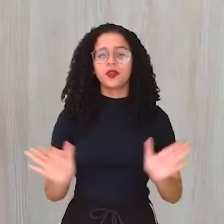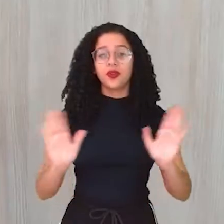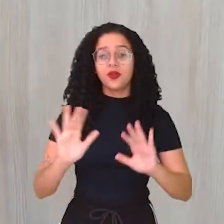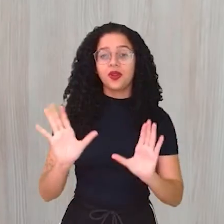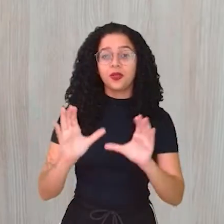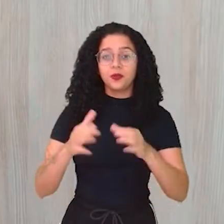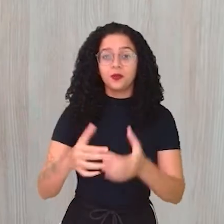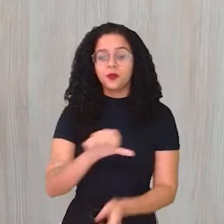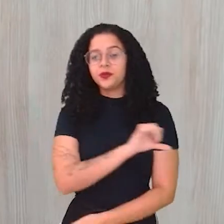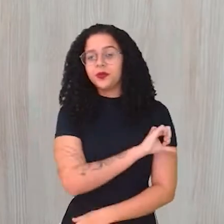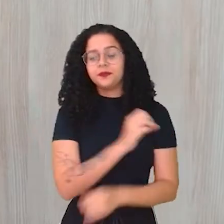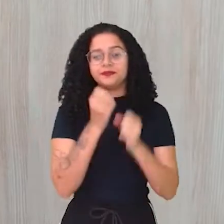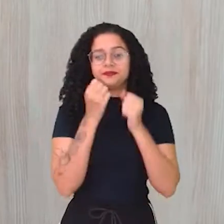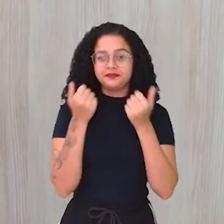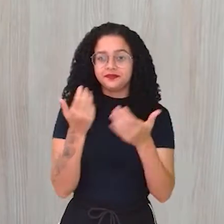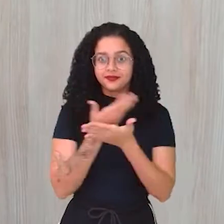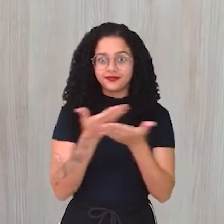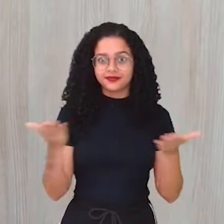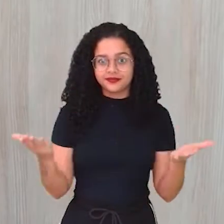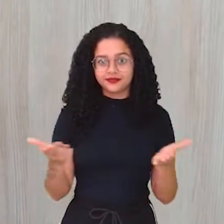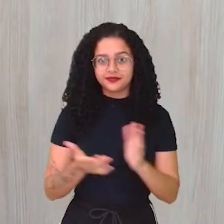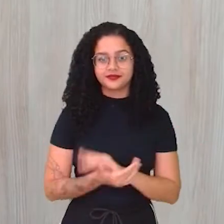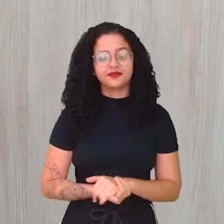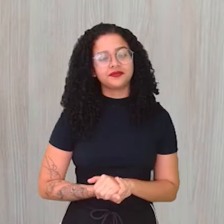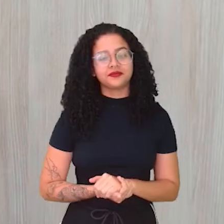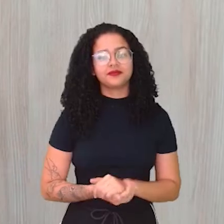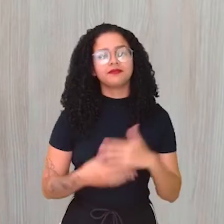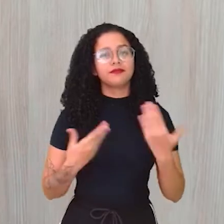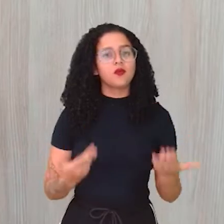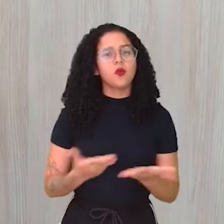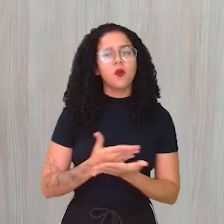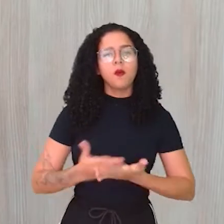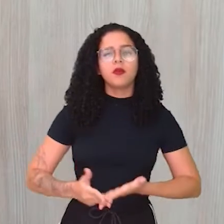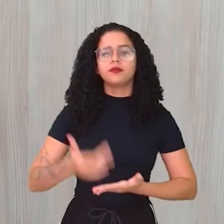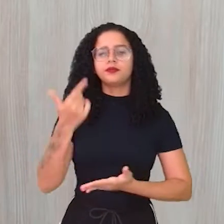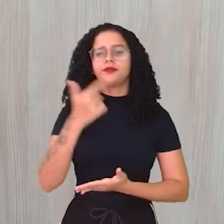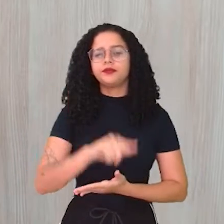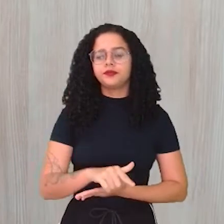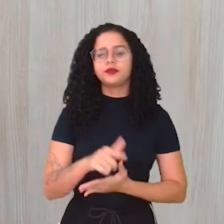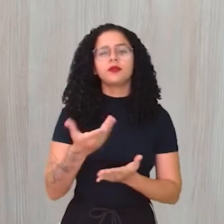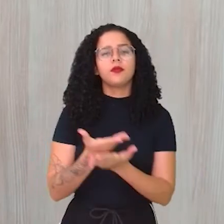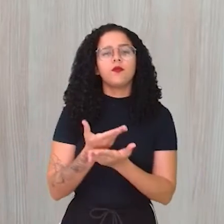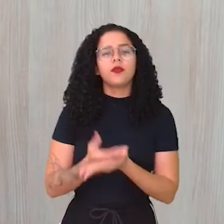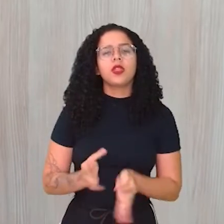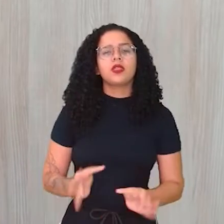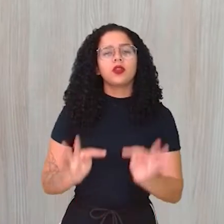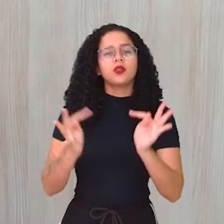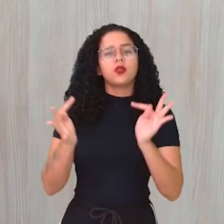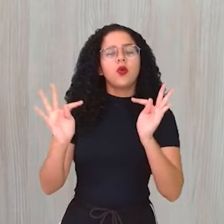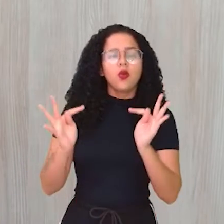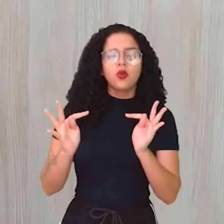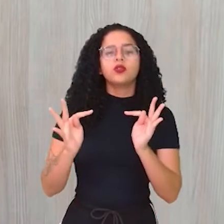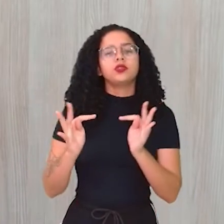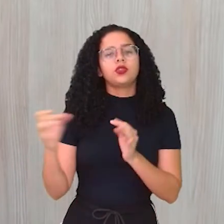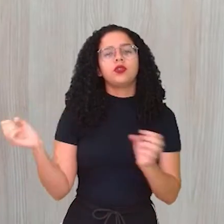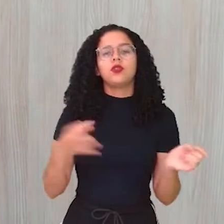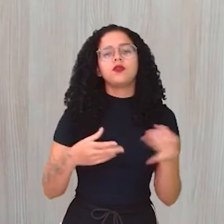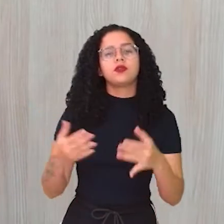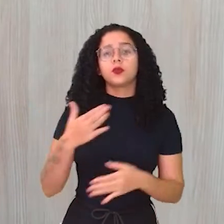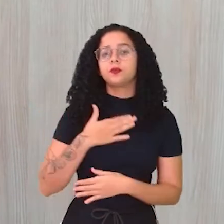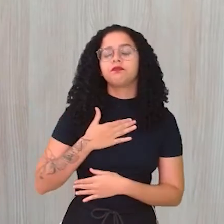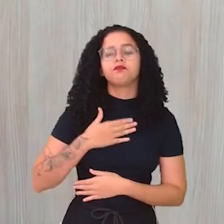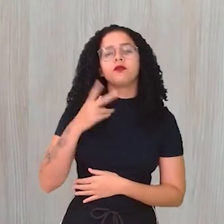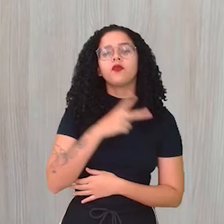Olá, turma do nono ano, tudo bem com vocês? Olha aqui, começando mais uma aula de Tecnologia e Inovação comigo, a professora Carla.